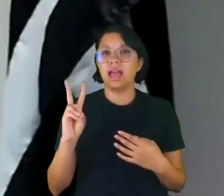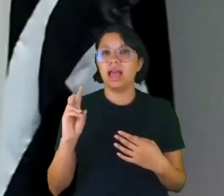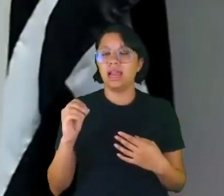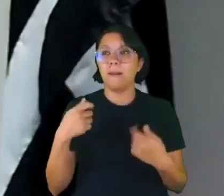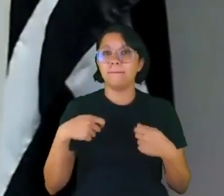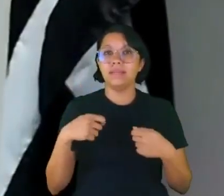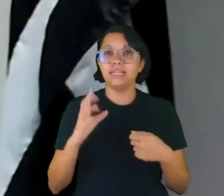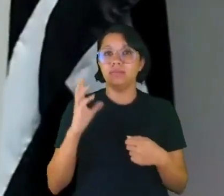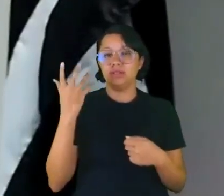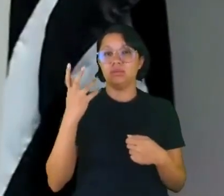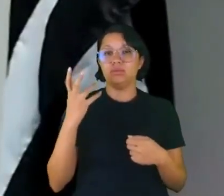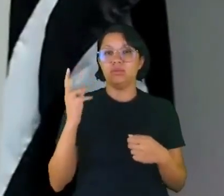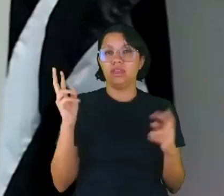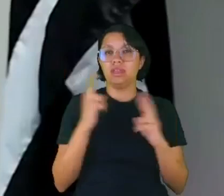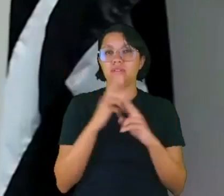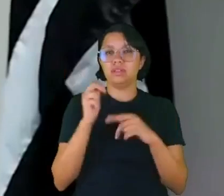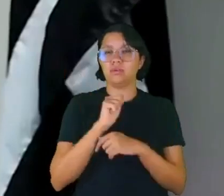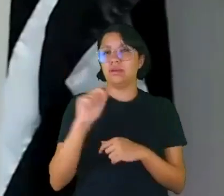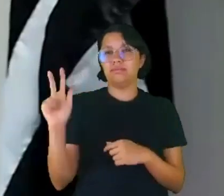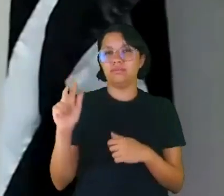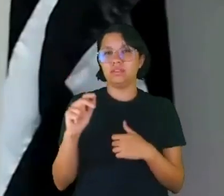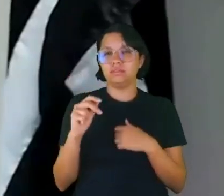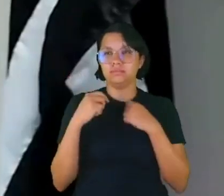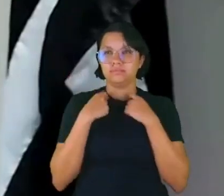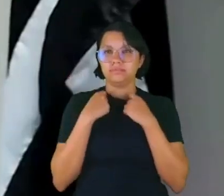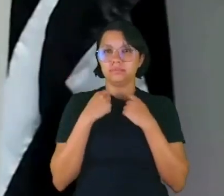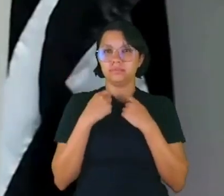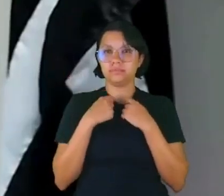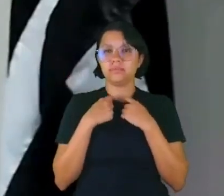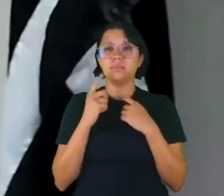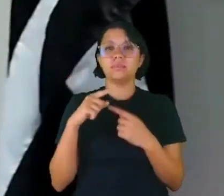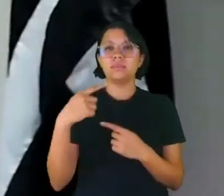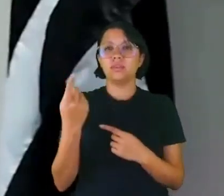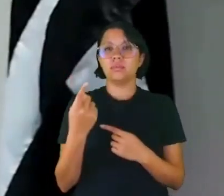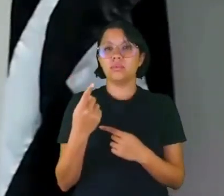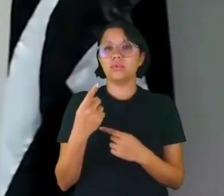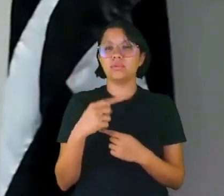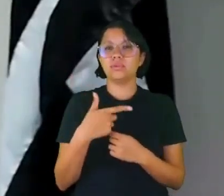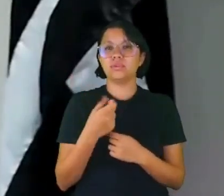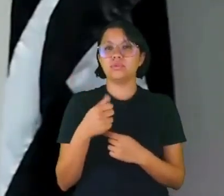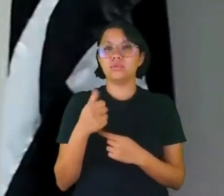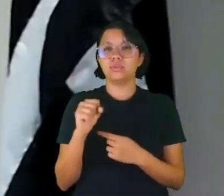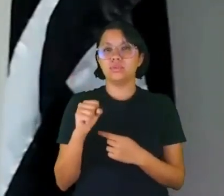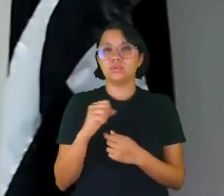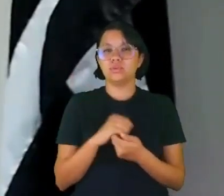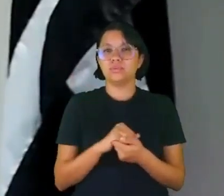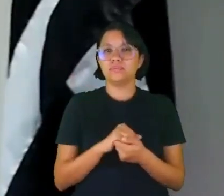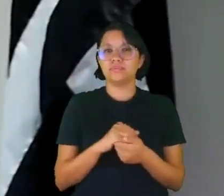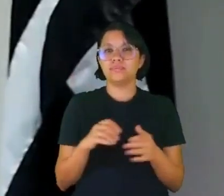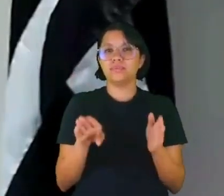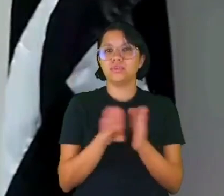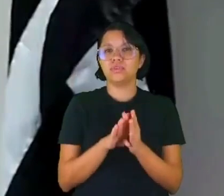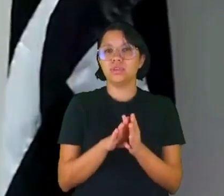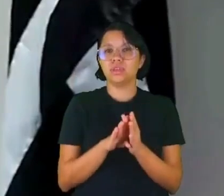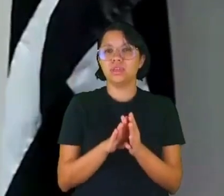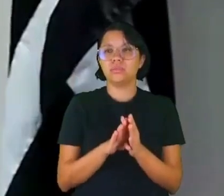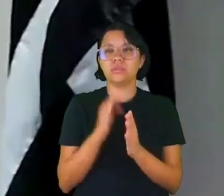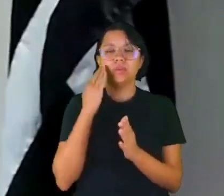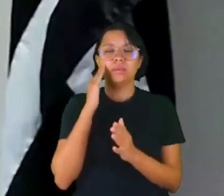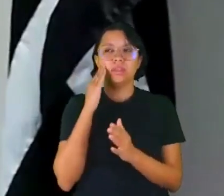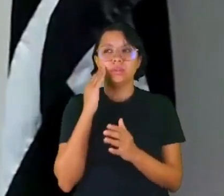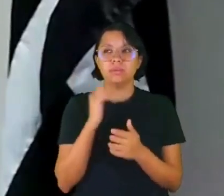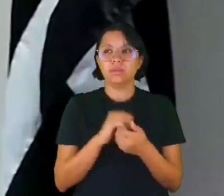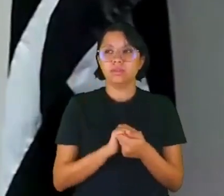com a Anvisa, medicamento. E depois em 2018, nós chegamos à conclusão,